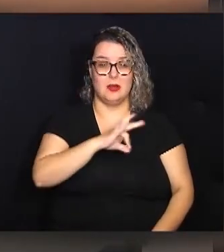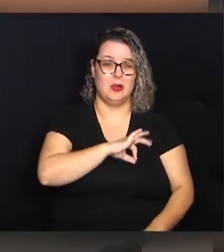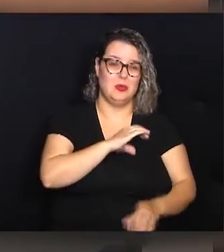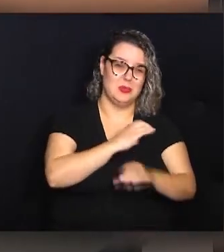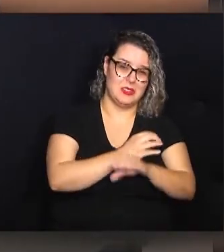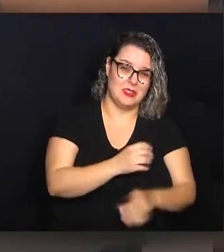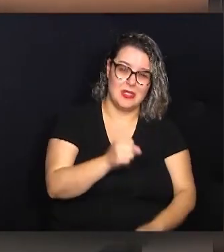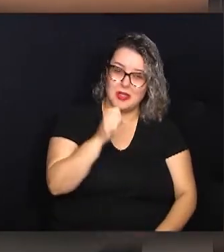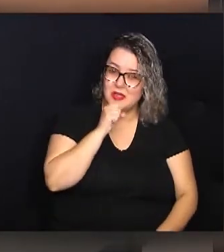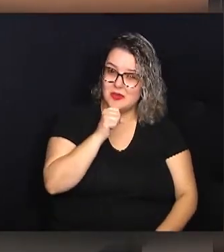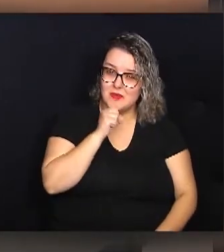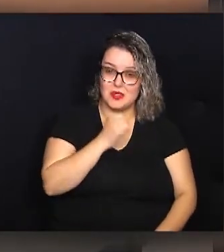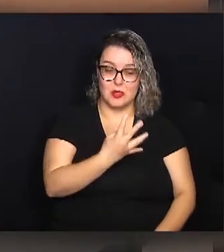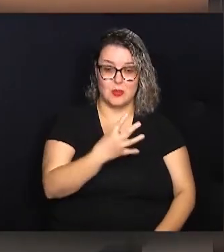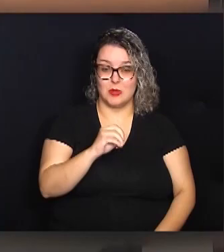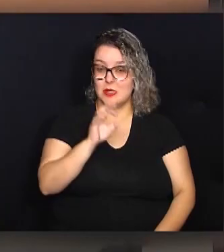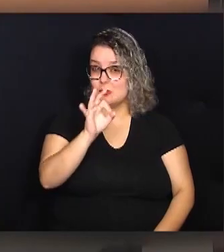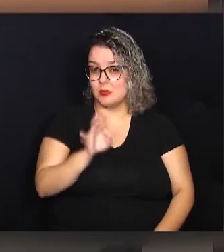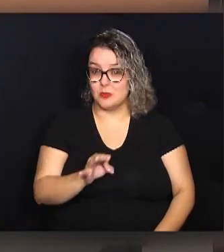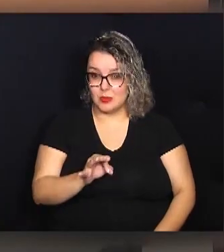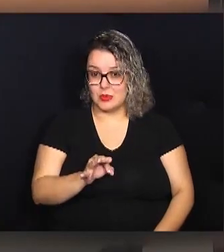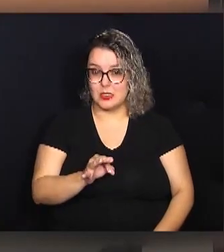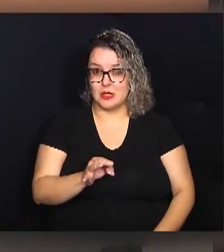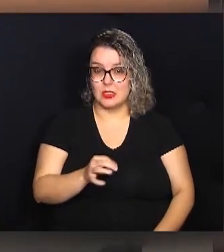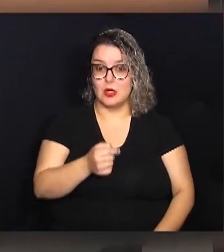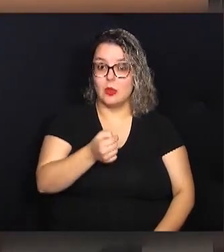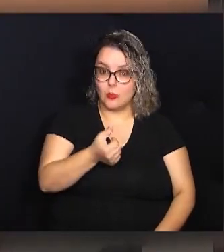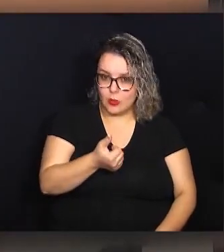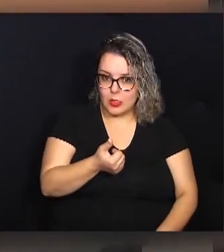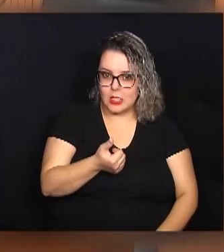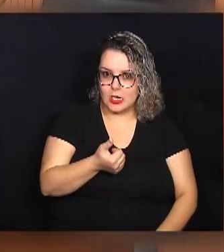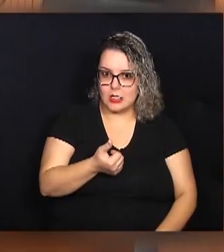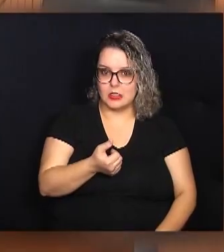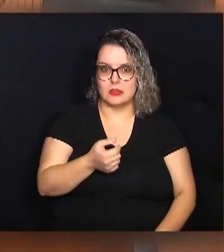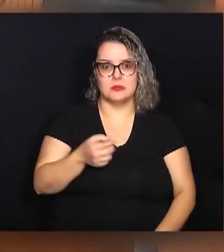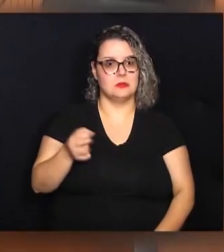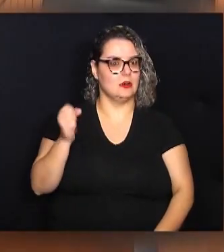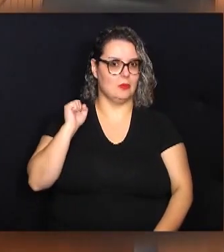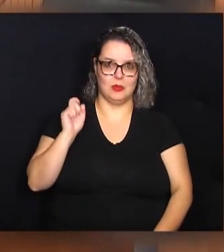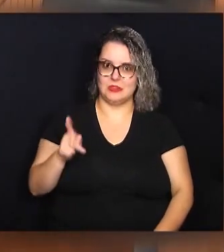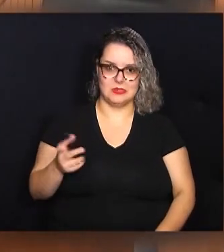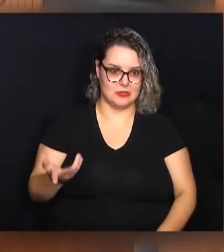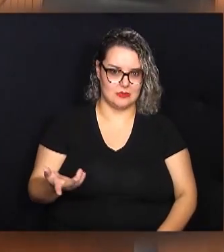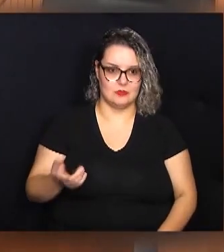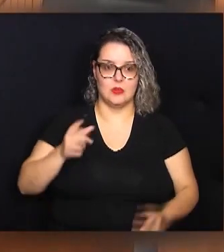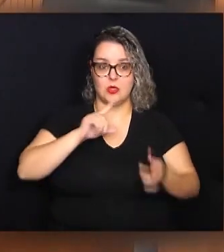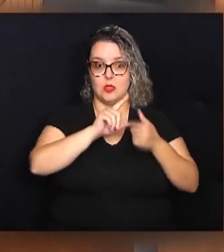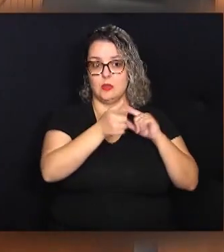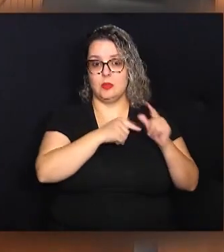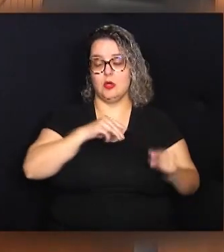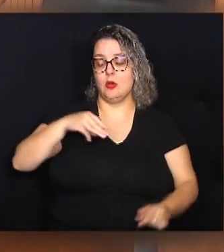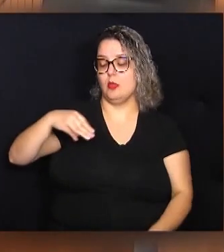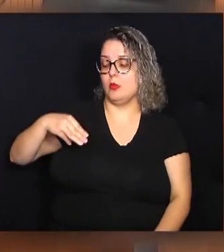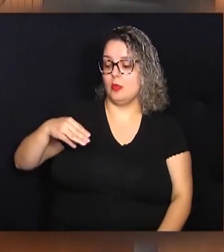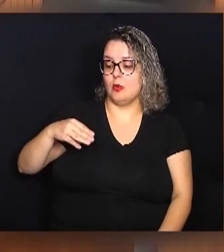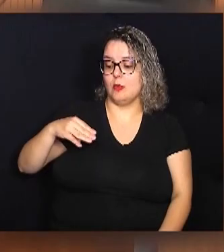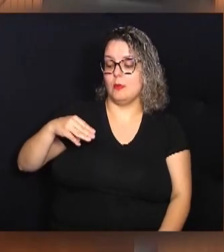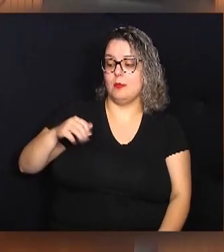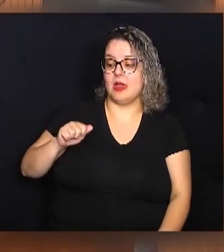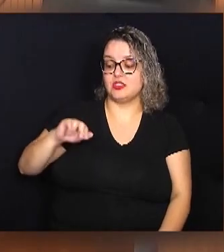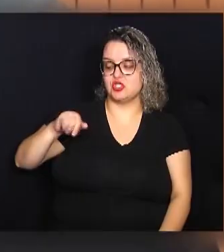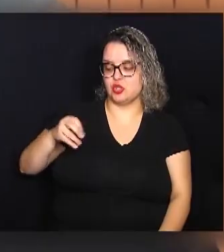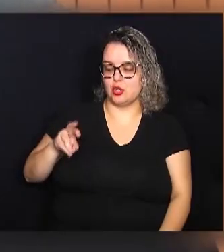Nós temos 40% do efetivo, ou quase isso, em condições de se aposentar. O Major PM Fábio Pedron,